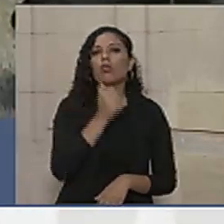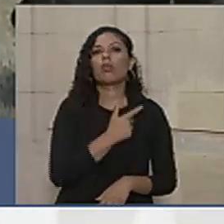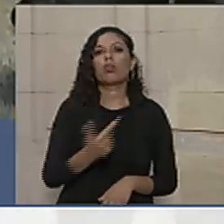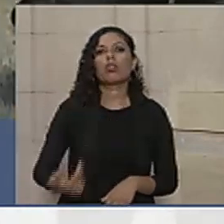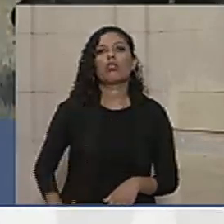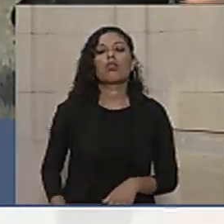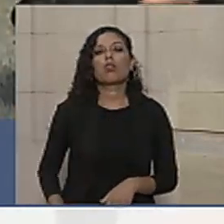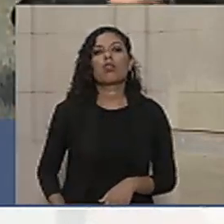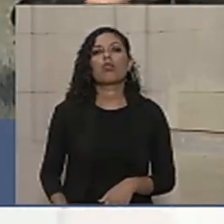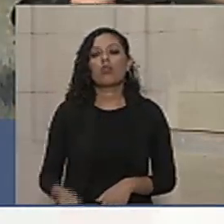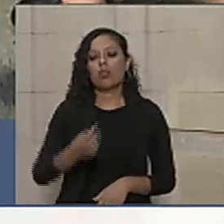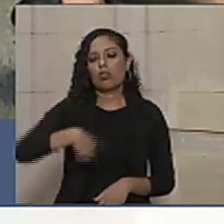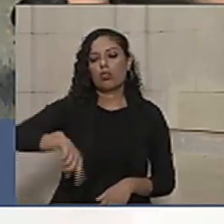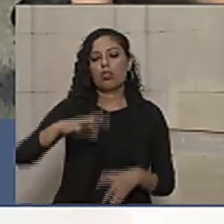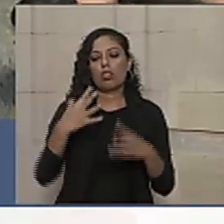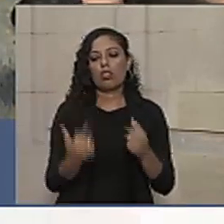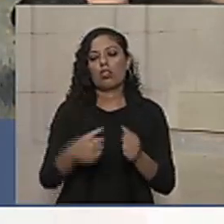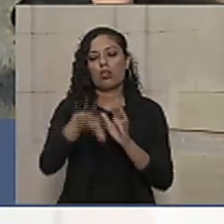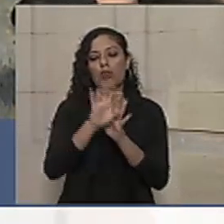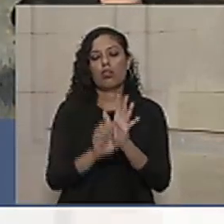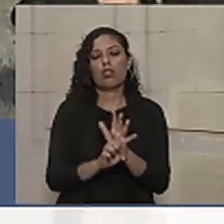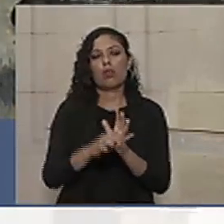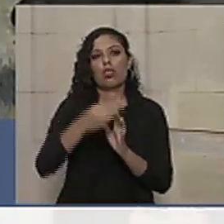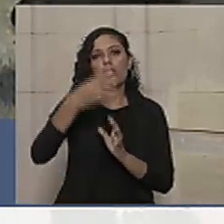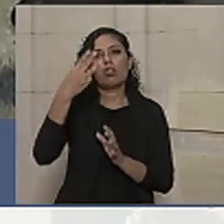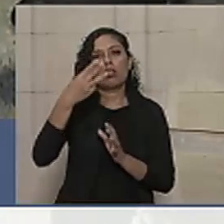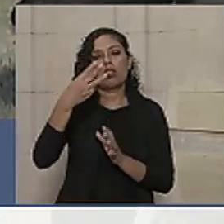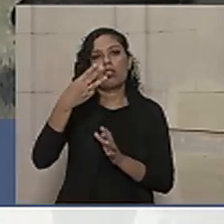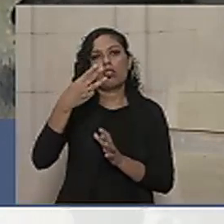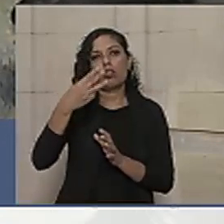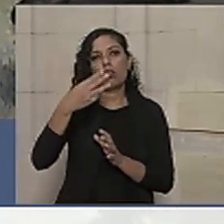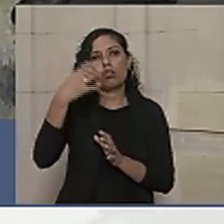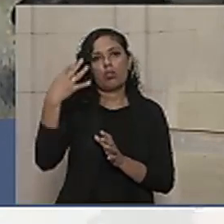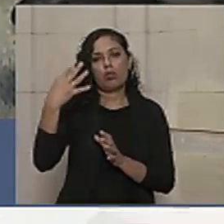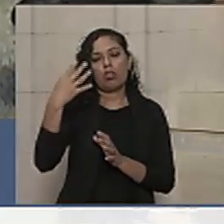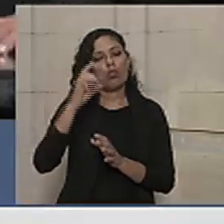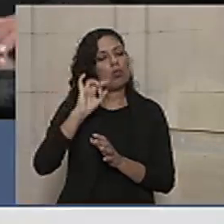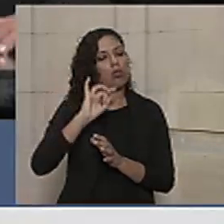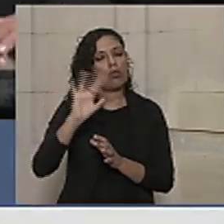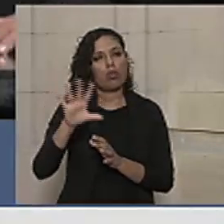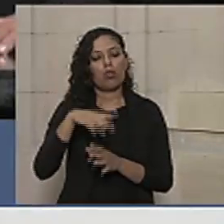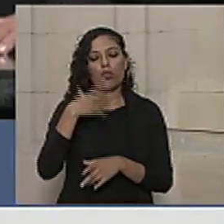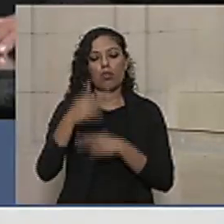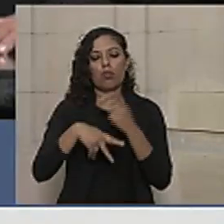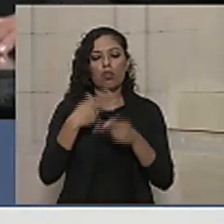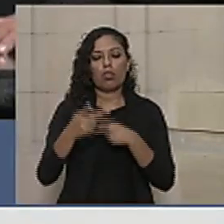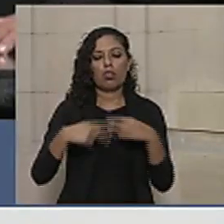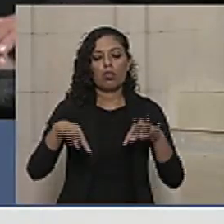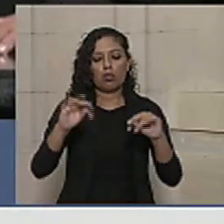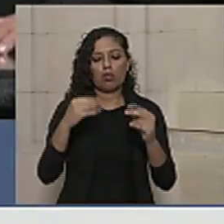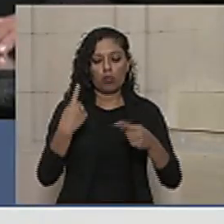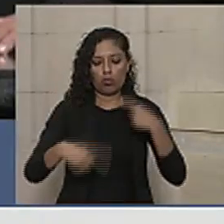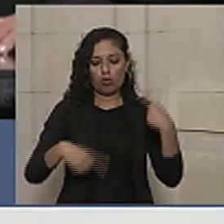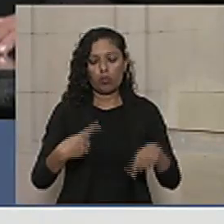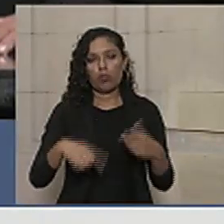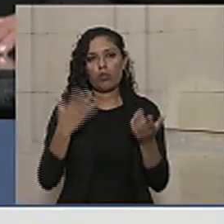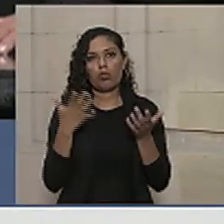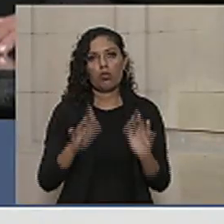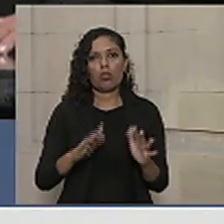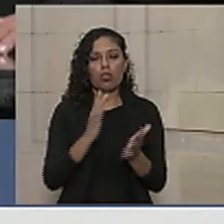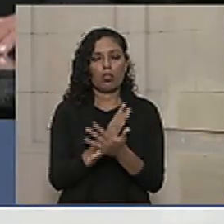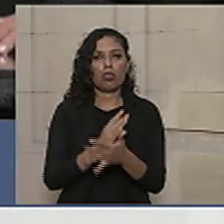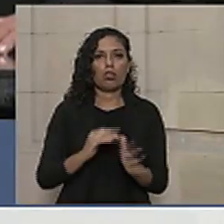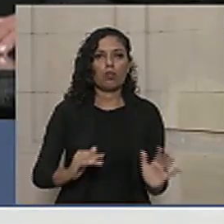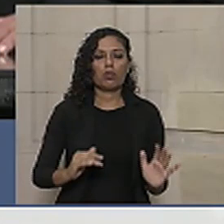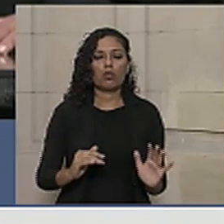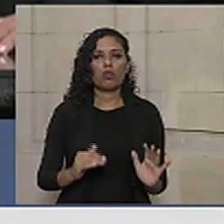nesse caso, dando parecer favorável às emendas número 3 e de número 4 apenas. Com os pareceres emitidos em discussão, não havendo que queira